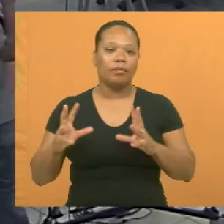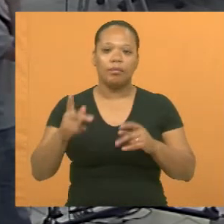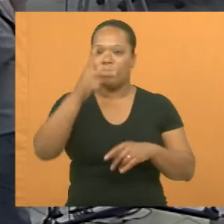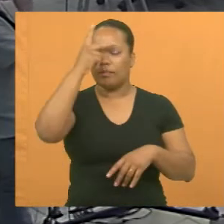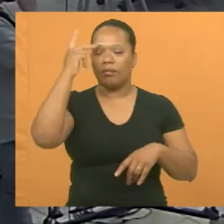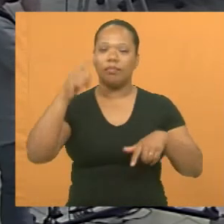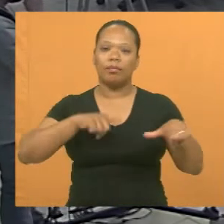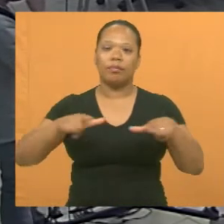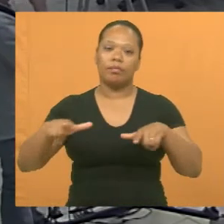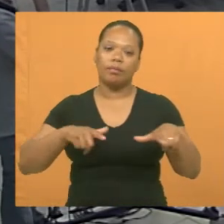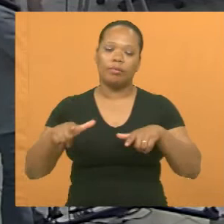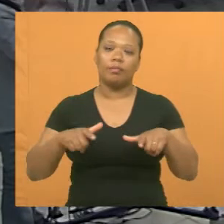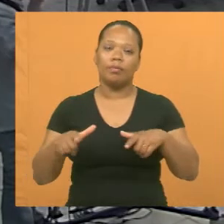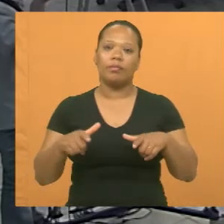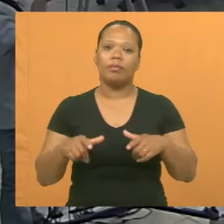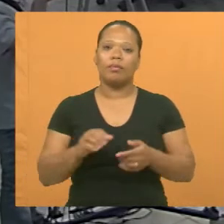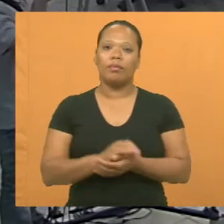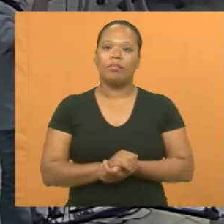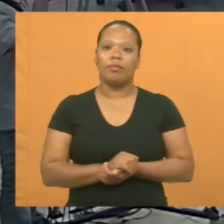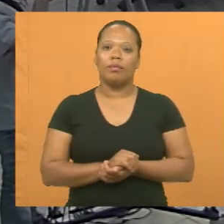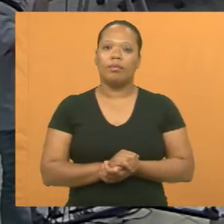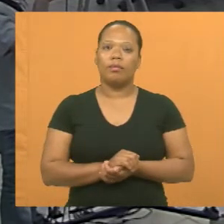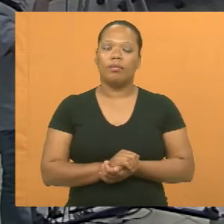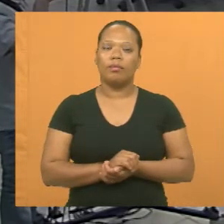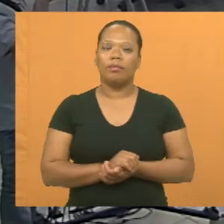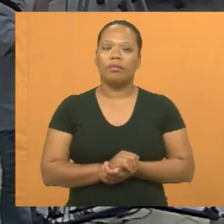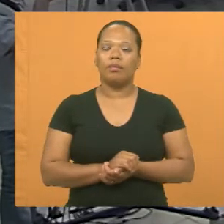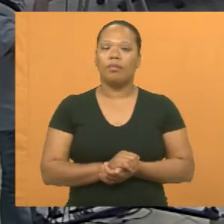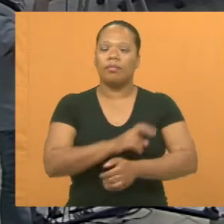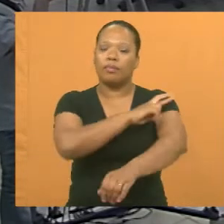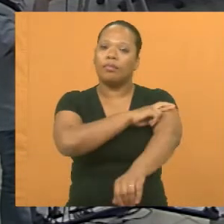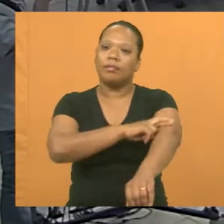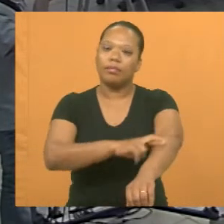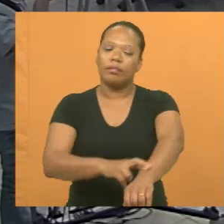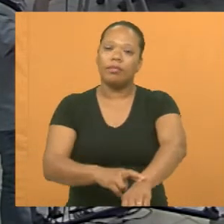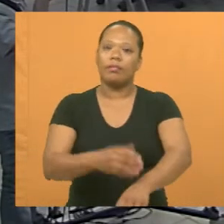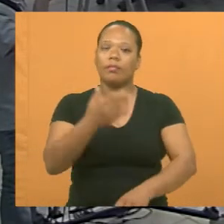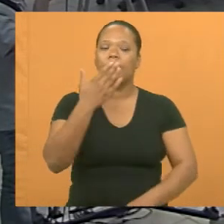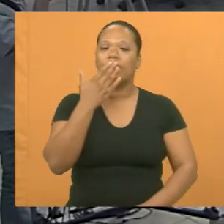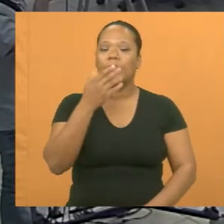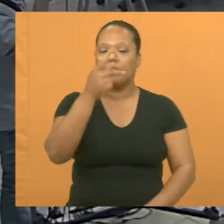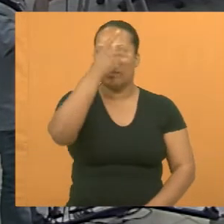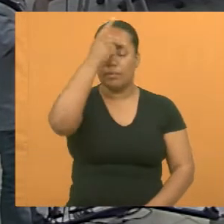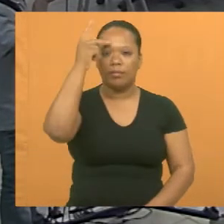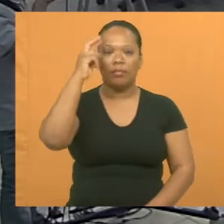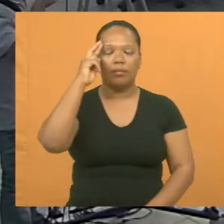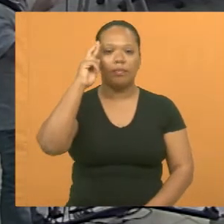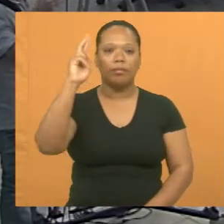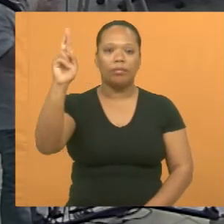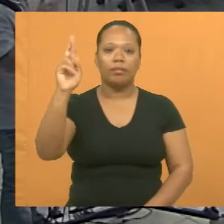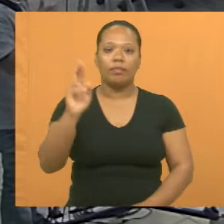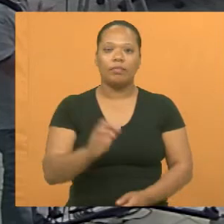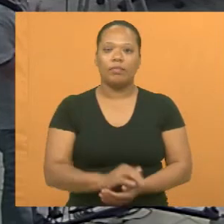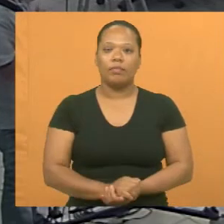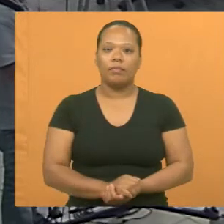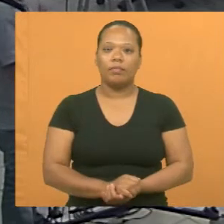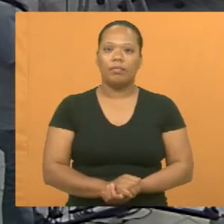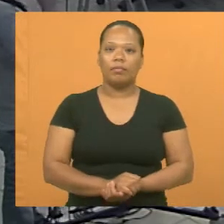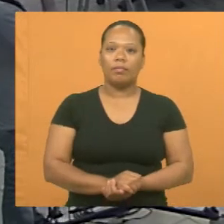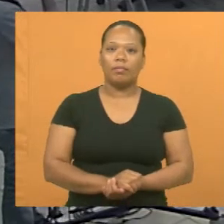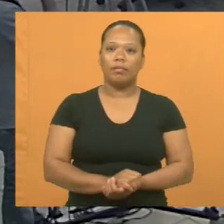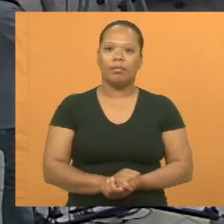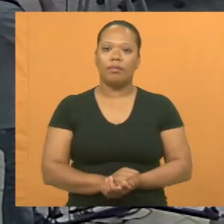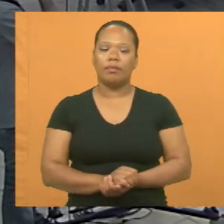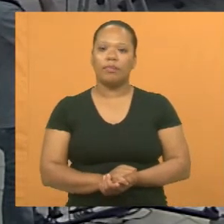profissão. Feito este registro, respeitosamente requeremos à presidência dessa casa que sejam adotadas as providências habituais para a